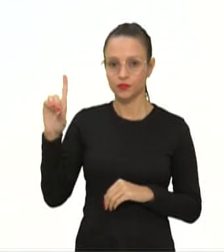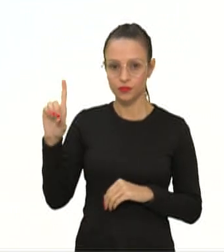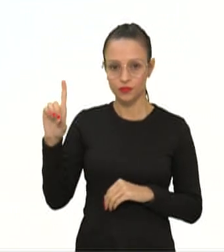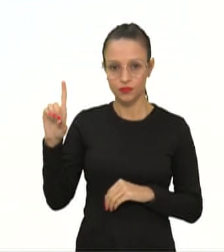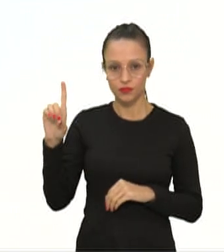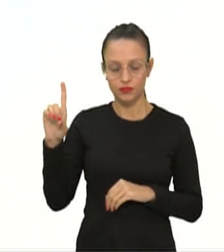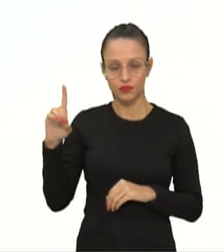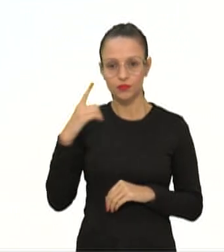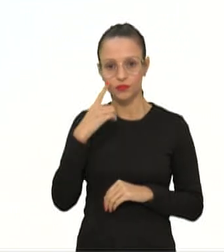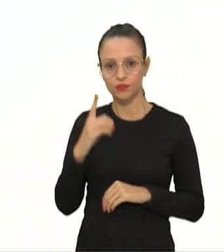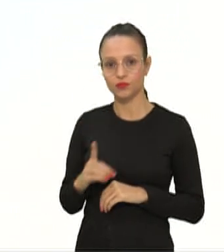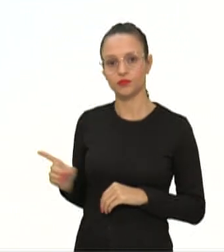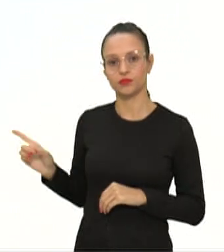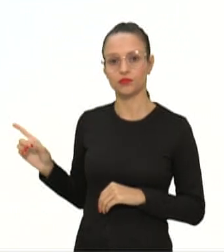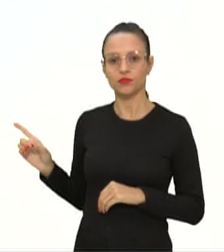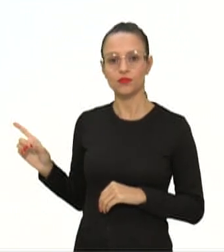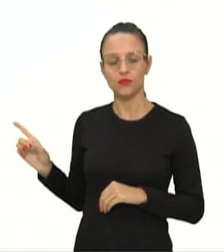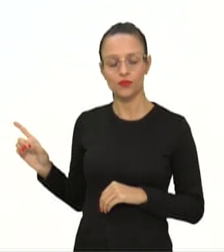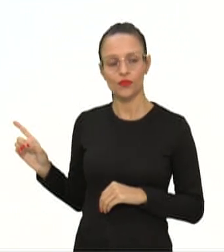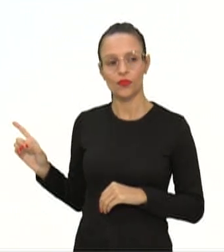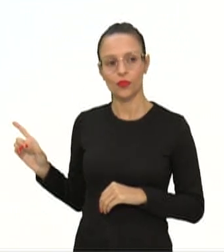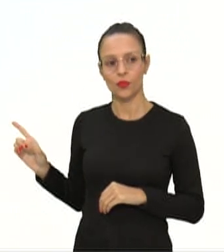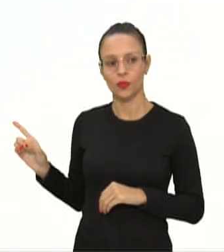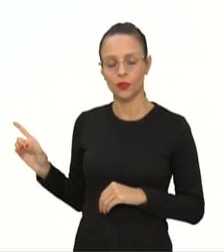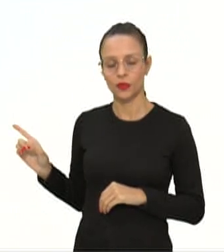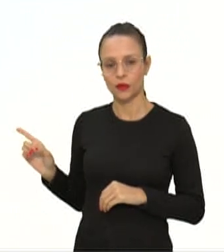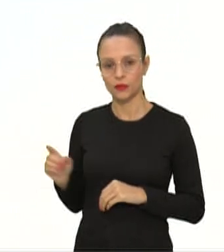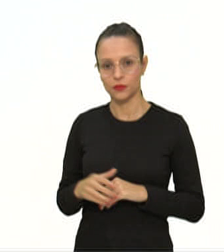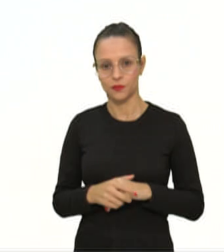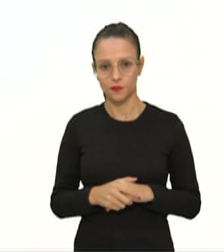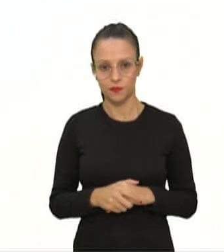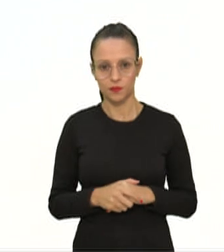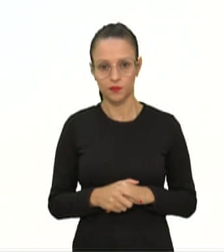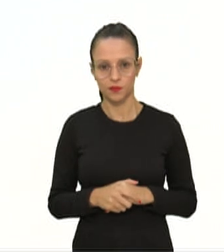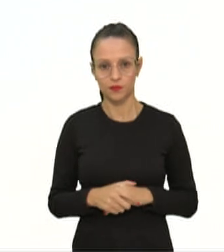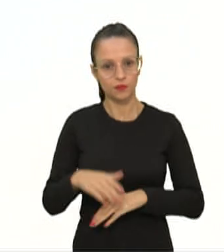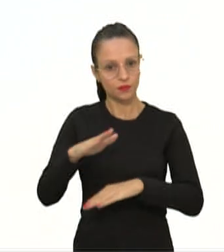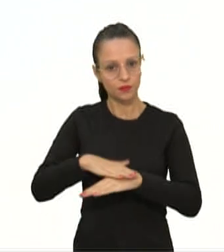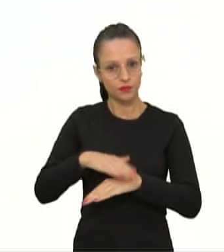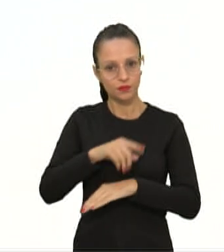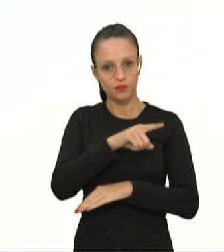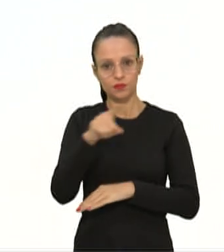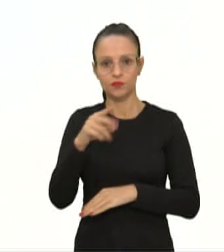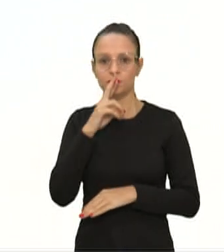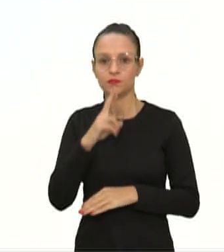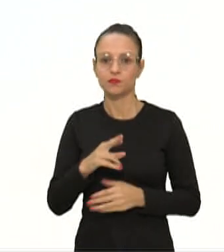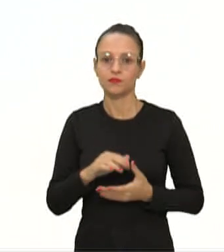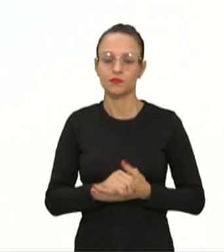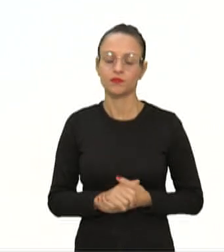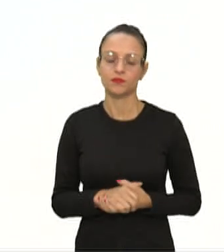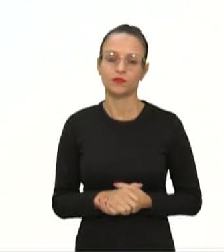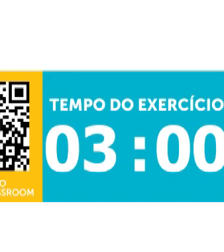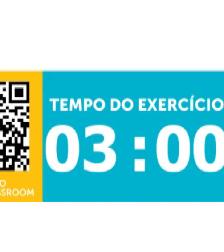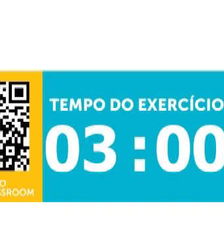letra D, 5x sobre 3 mais 15 é igual a 30. Te dou um tempinho para você pensar na resposta.